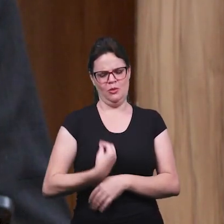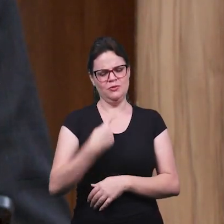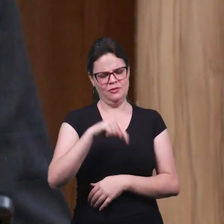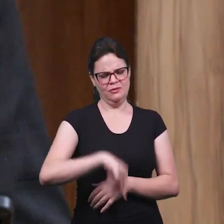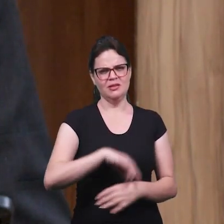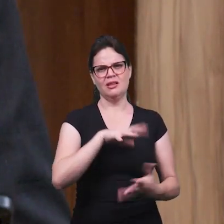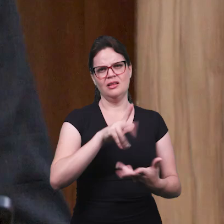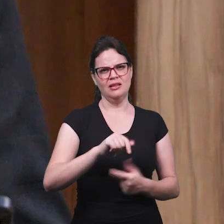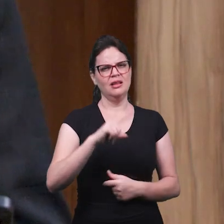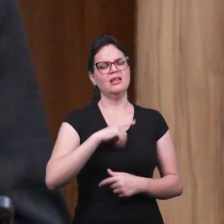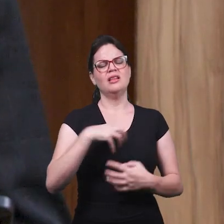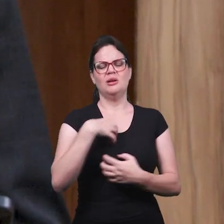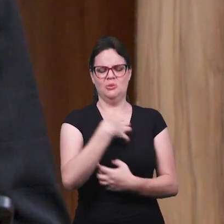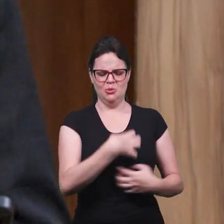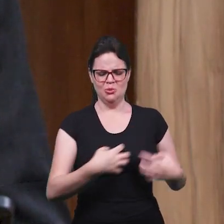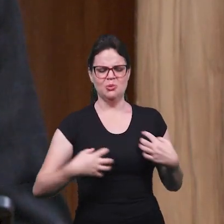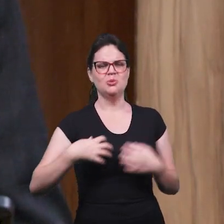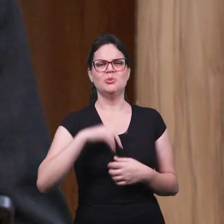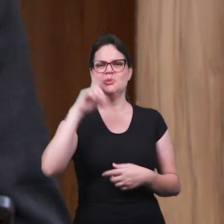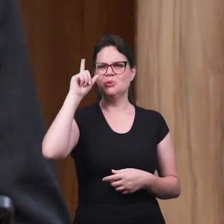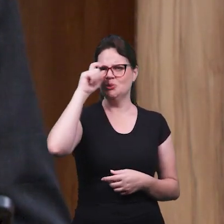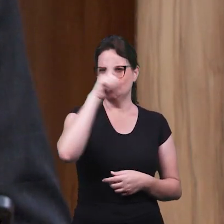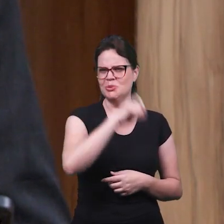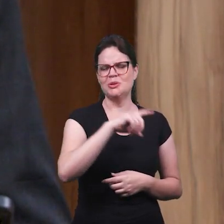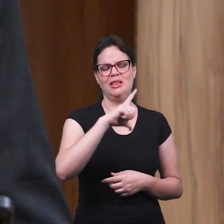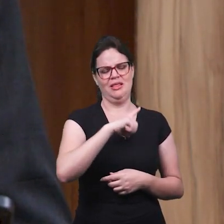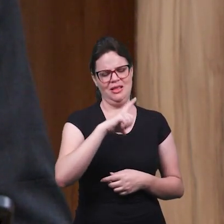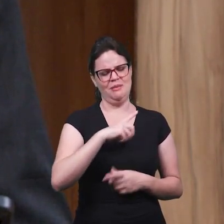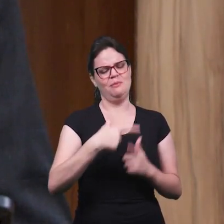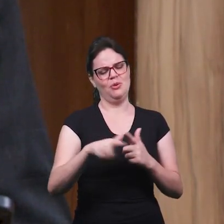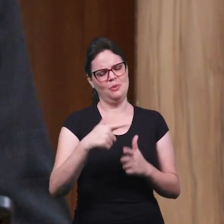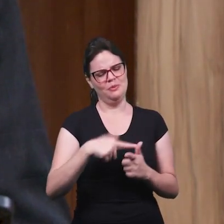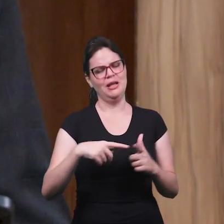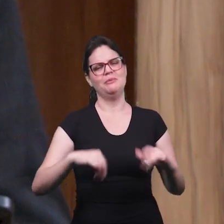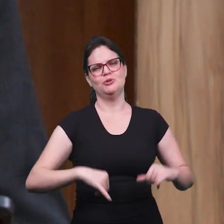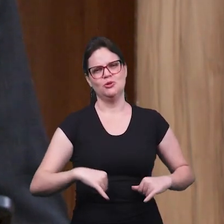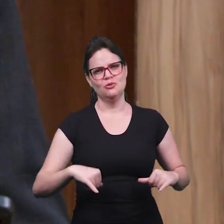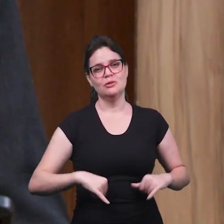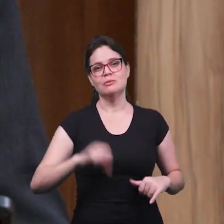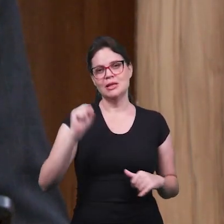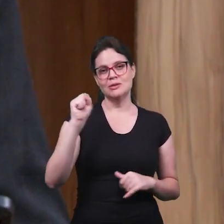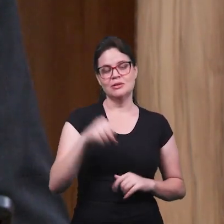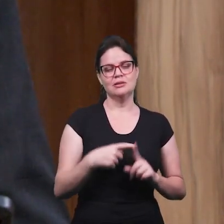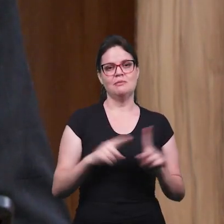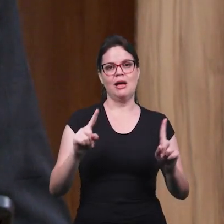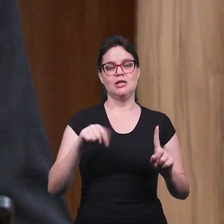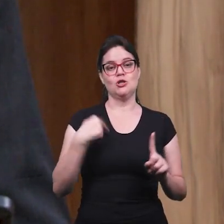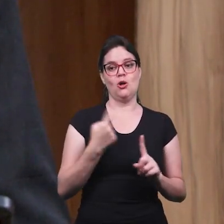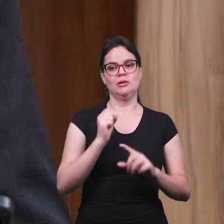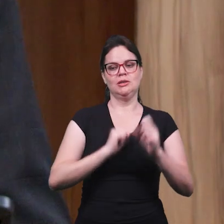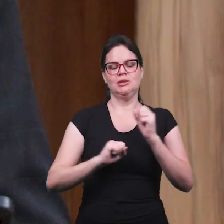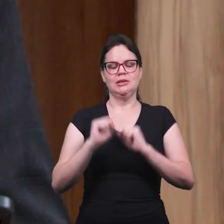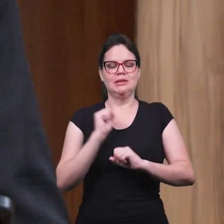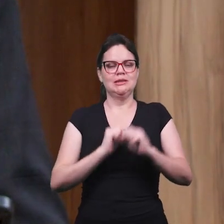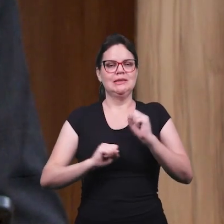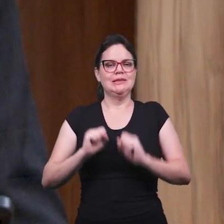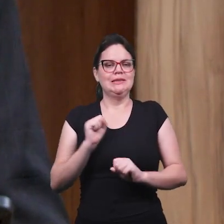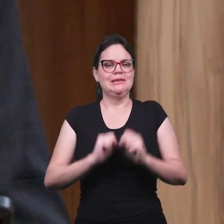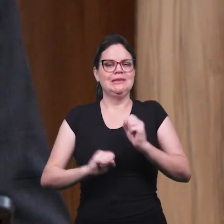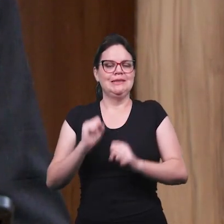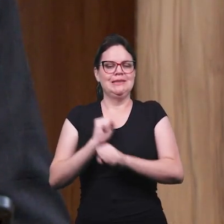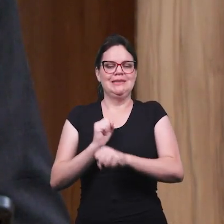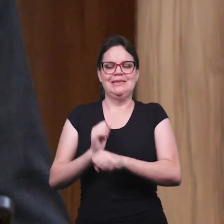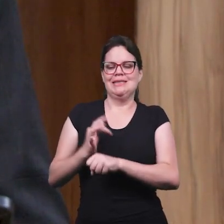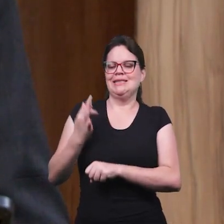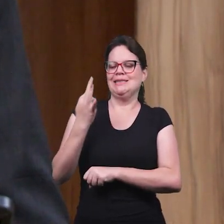um mundo cheio de problemas, de angústias, mas nós aguardamos a nossa